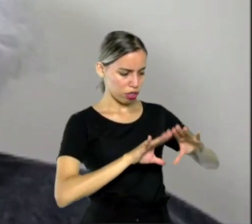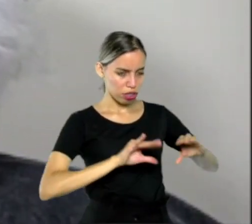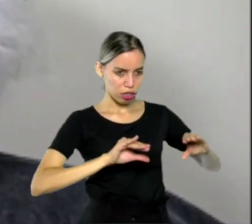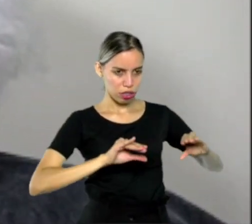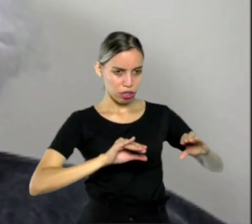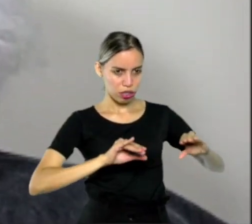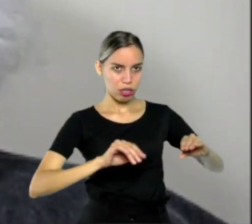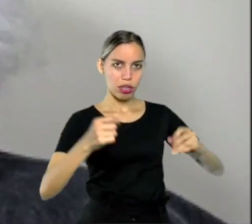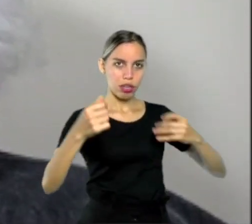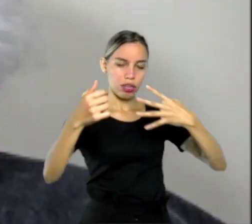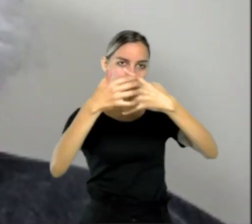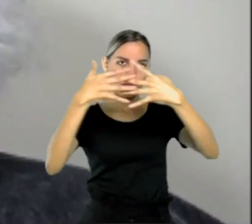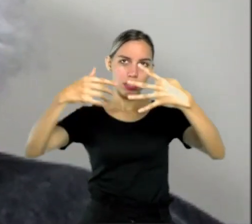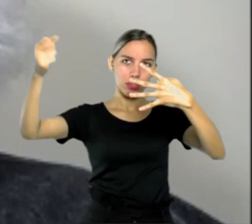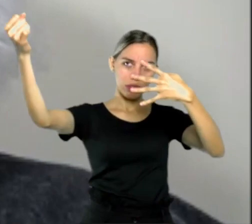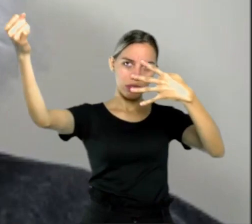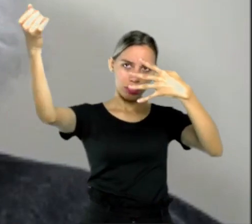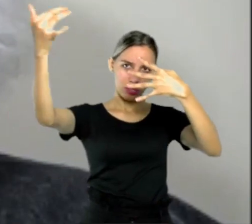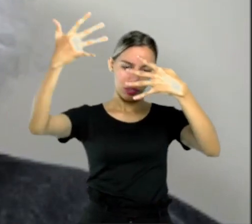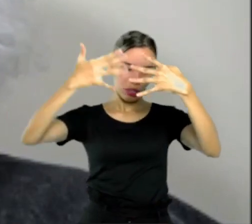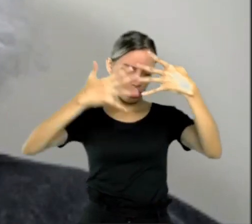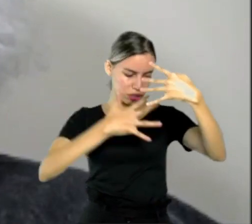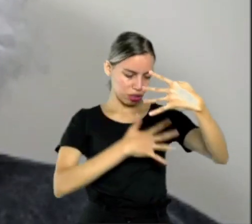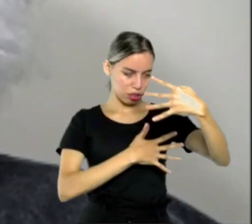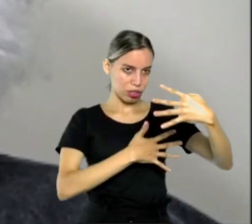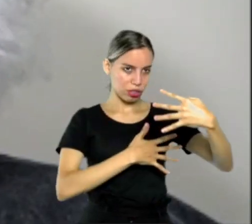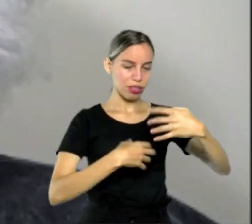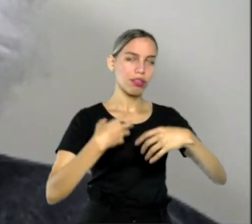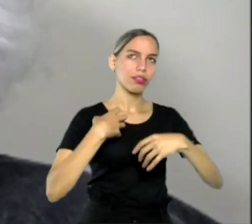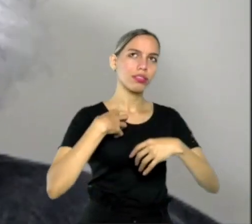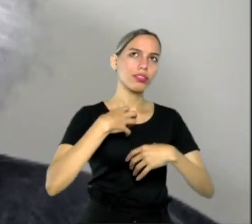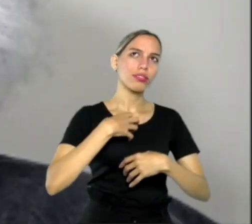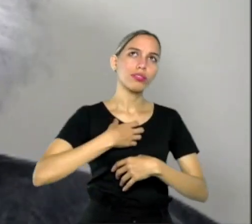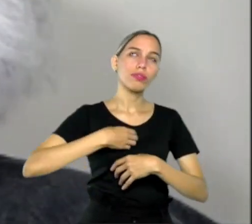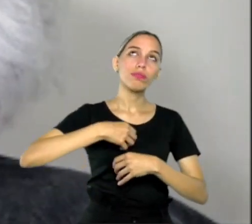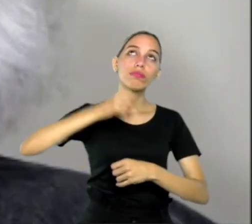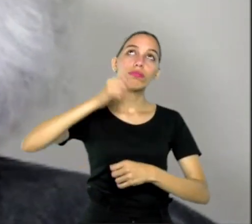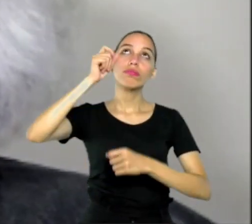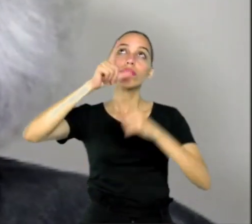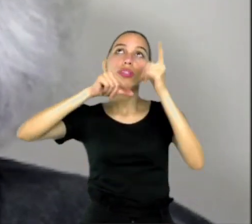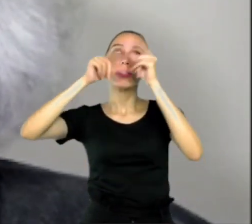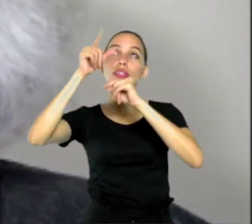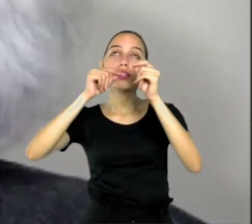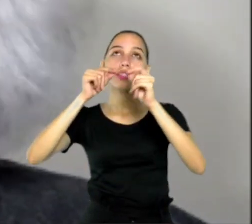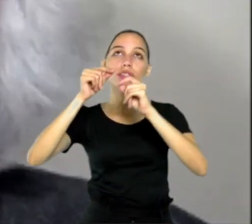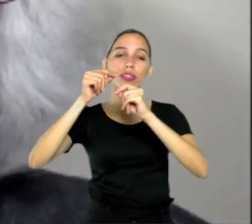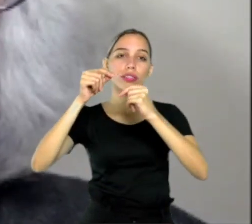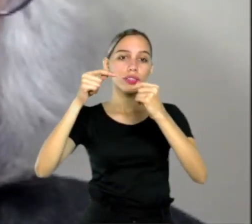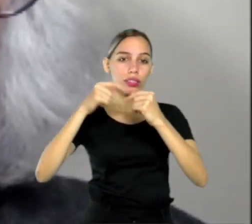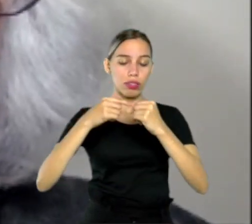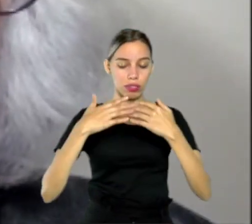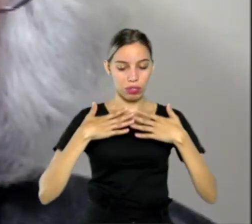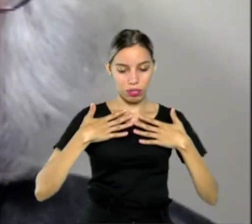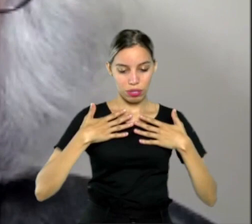paredes. Estrelas mordem-me o pescoço, carimbam em meu corpo as digitais da noite.